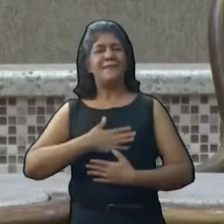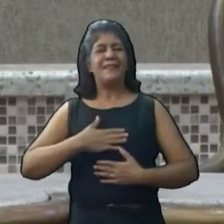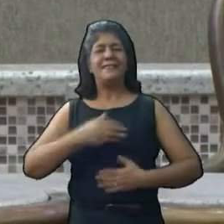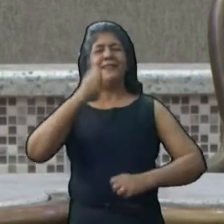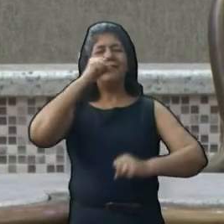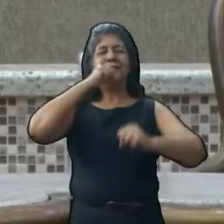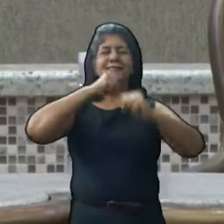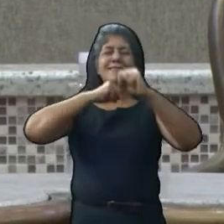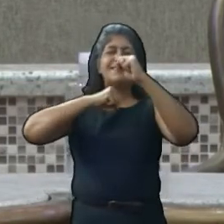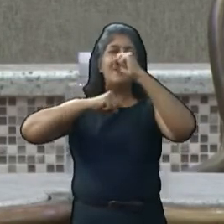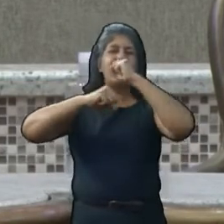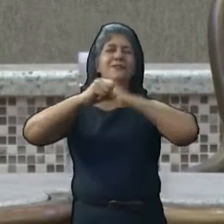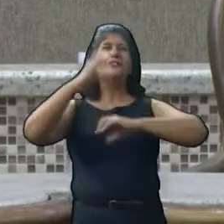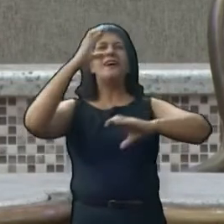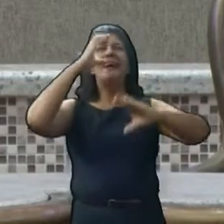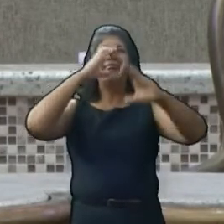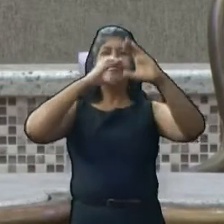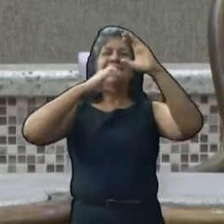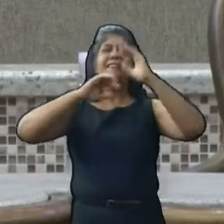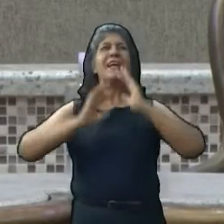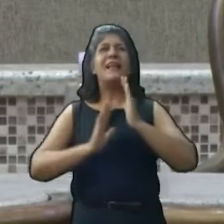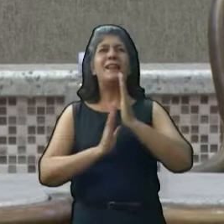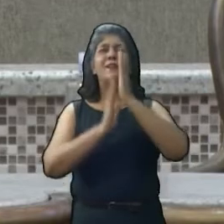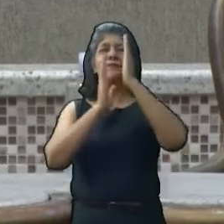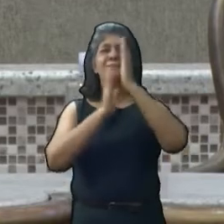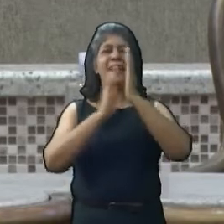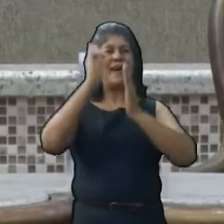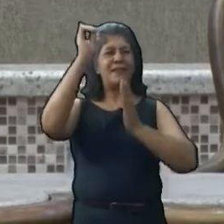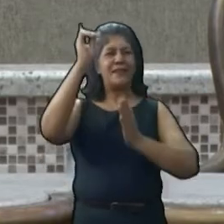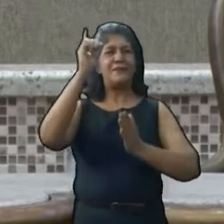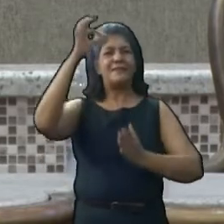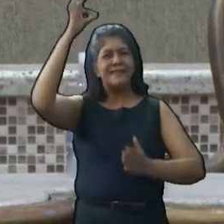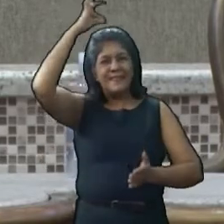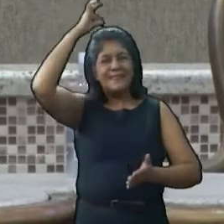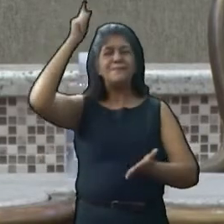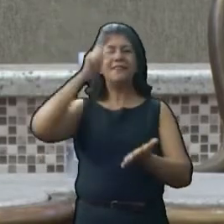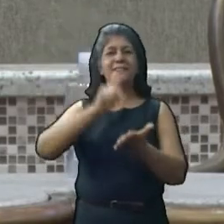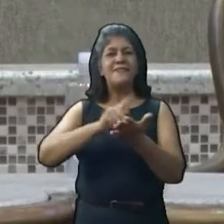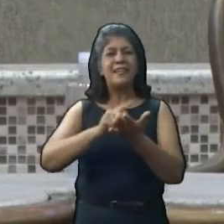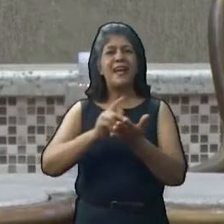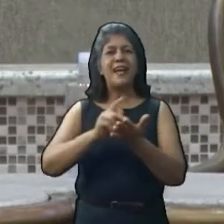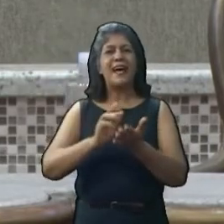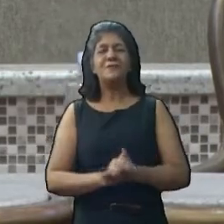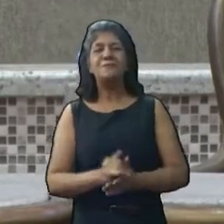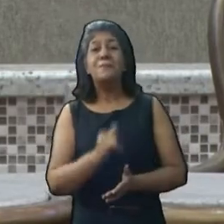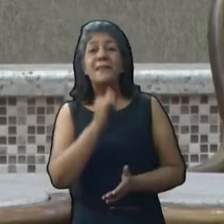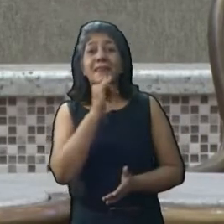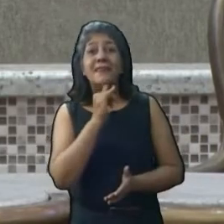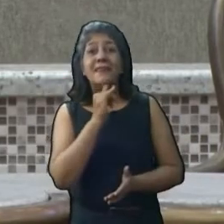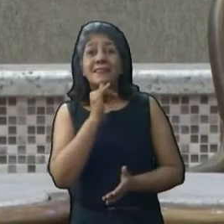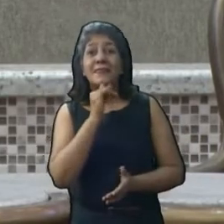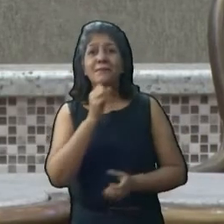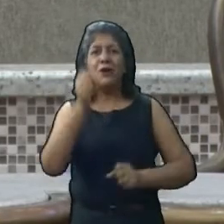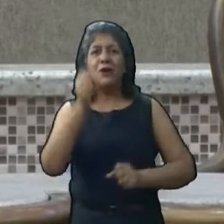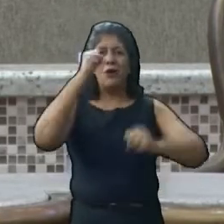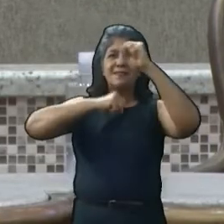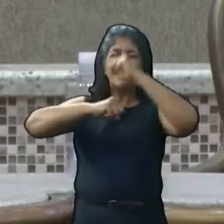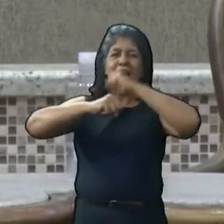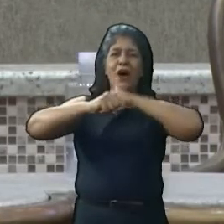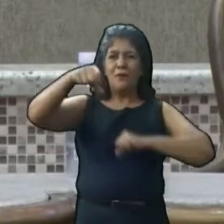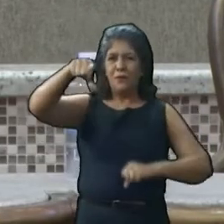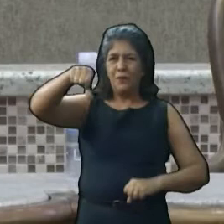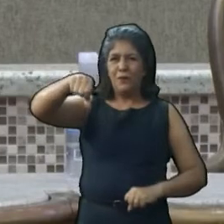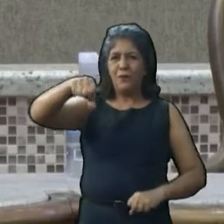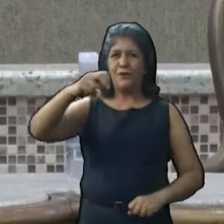salmodiar a deus em espírito e em verdade lá no salmo 95 verso o primeiro diz vinde cantemos